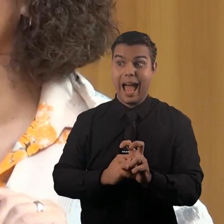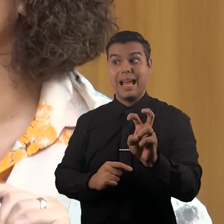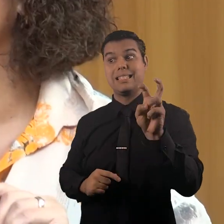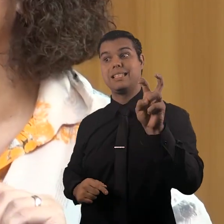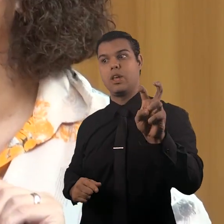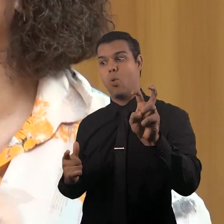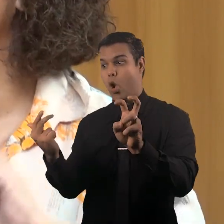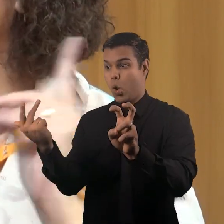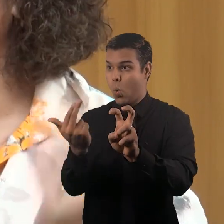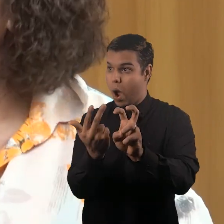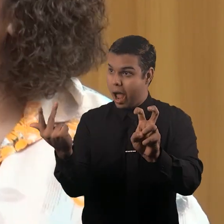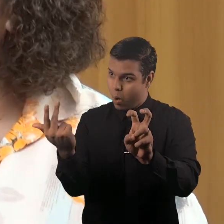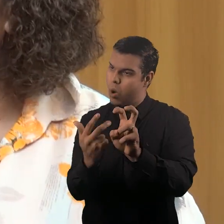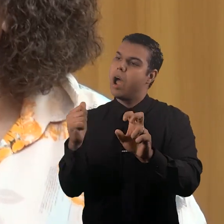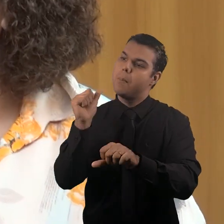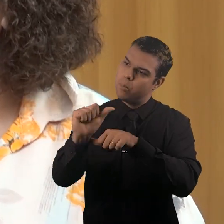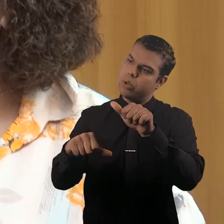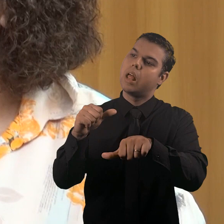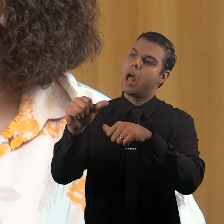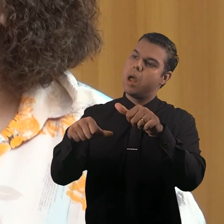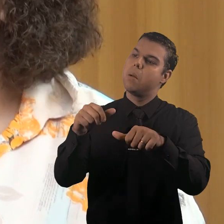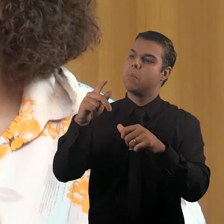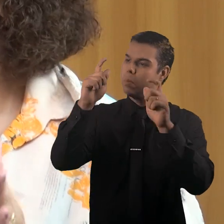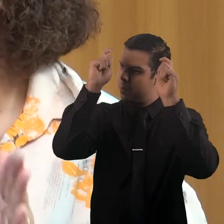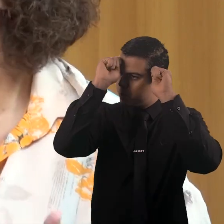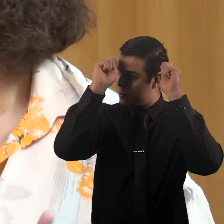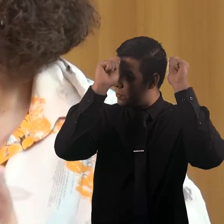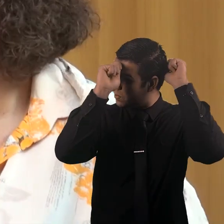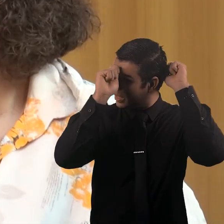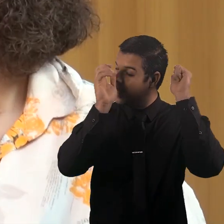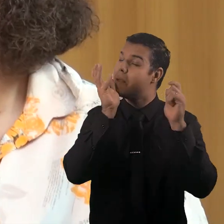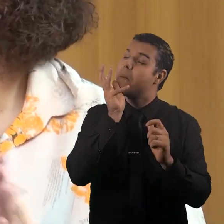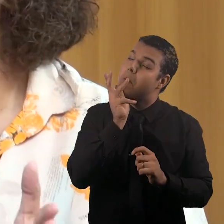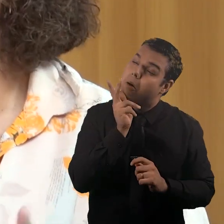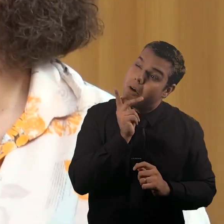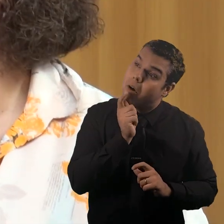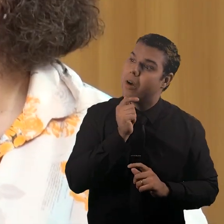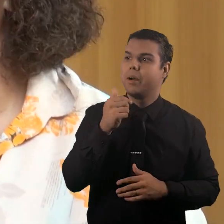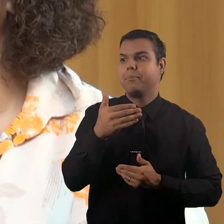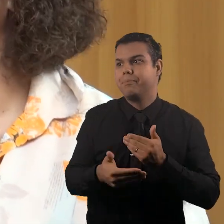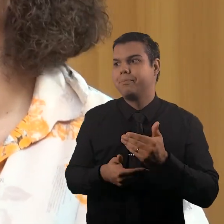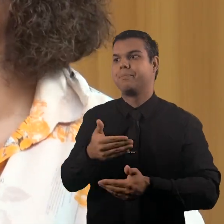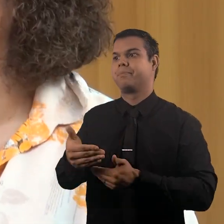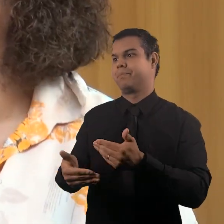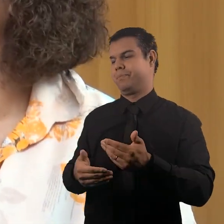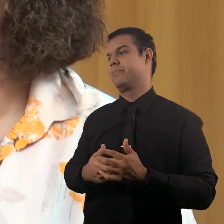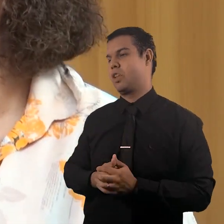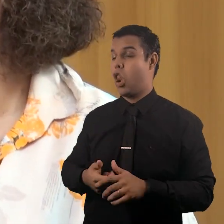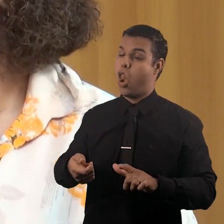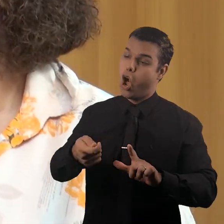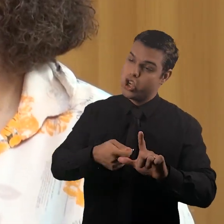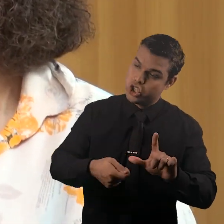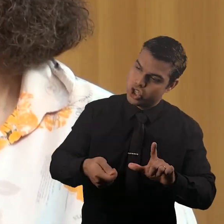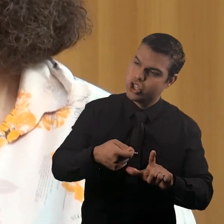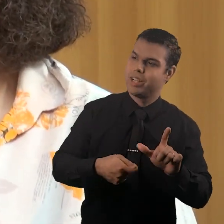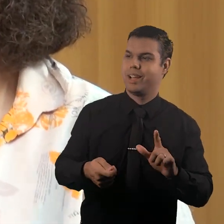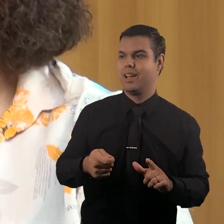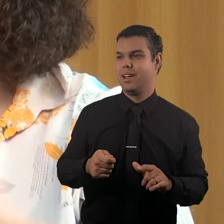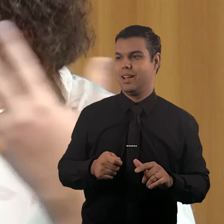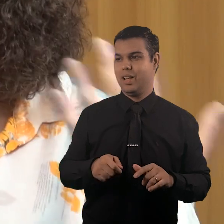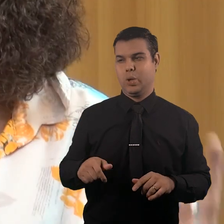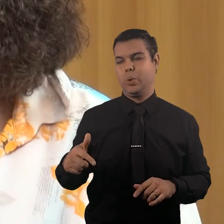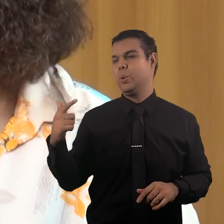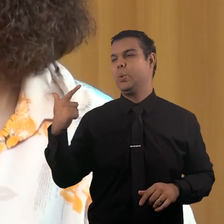iguais às suas para virar uma peruca completa. Então, isso lhe demanda um tempo, isso tem uma logística. As organizações, normalmente, não têm